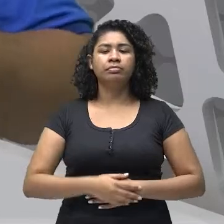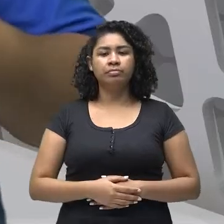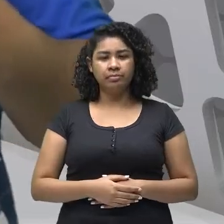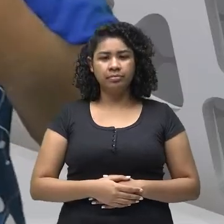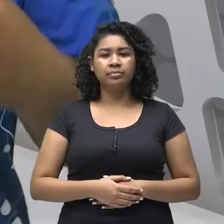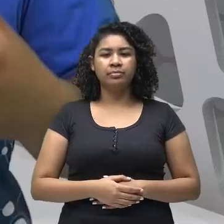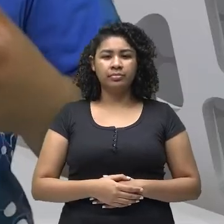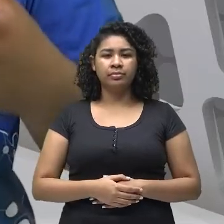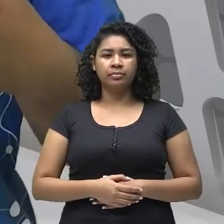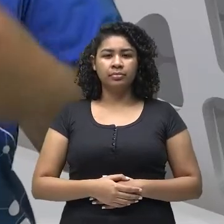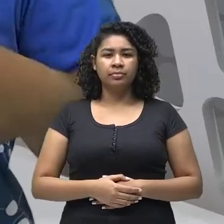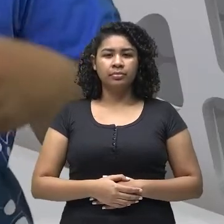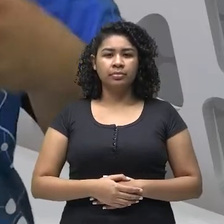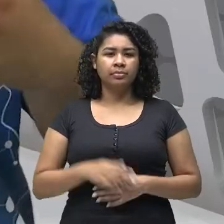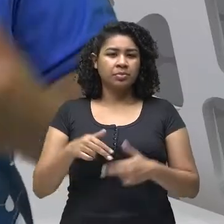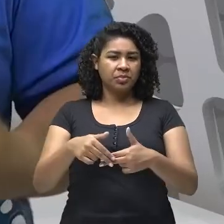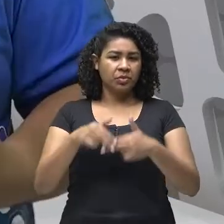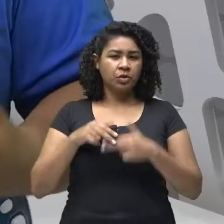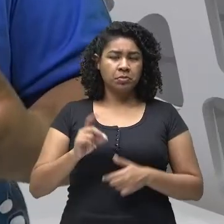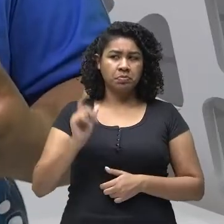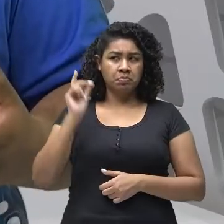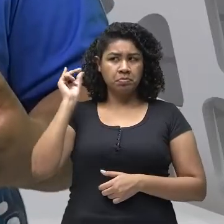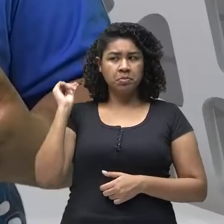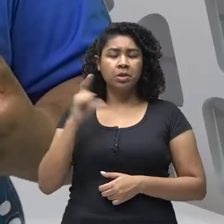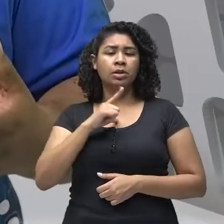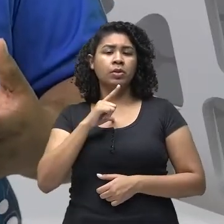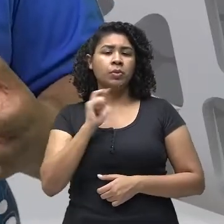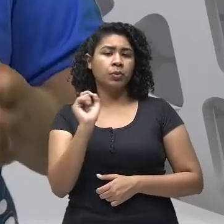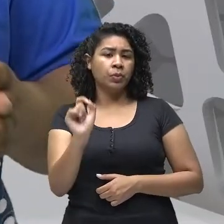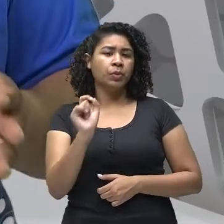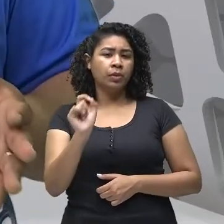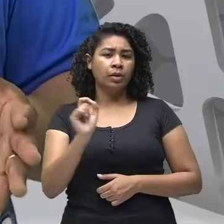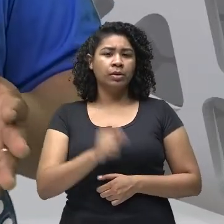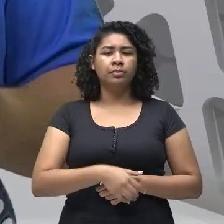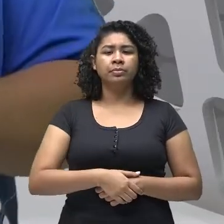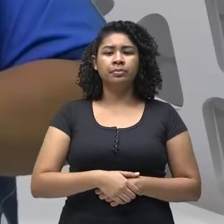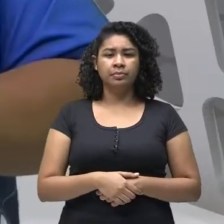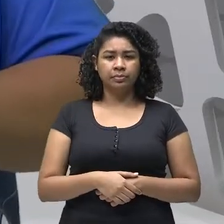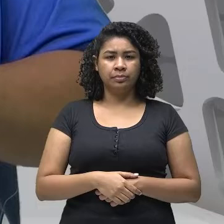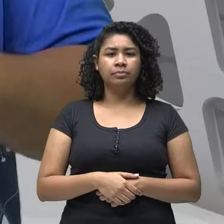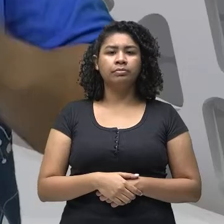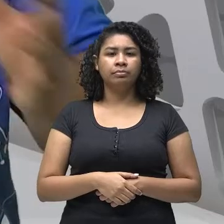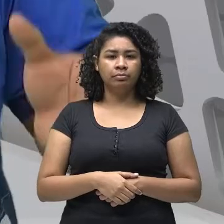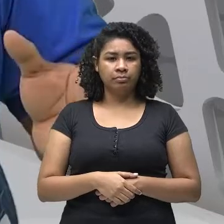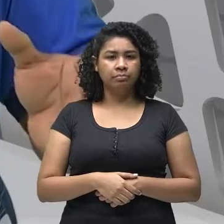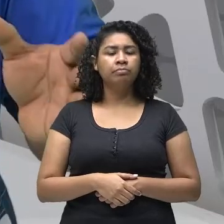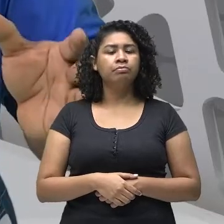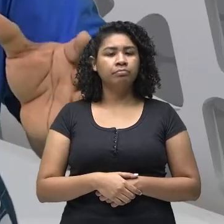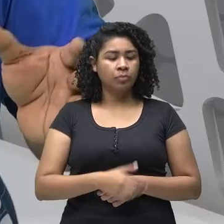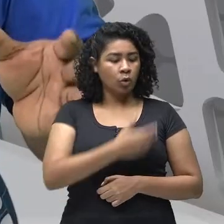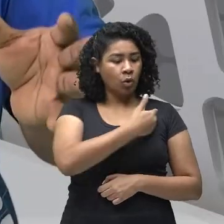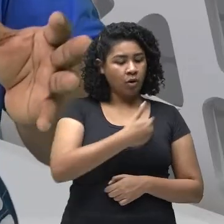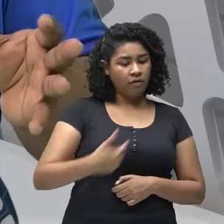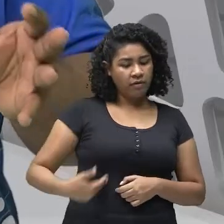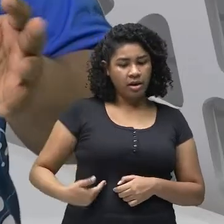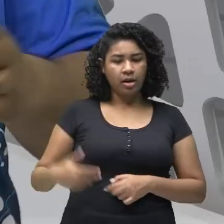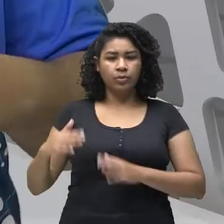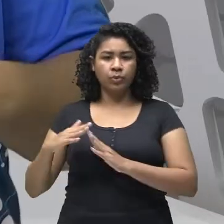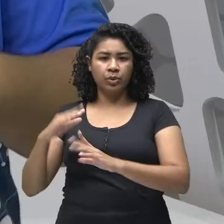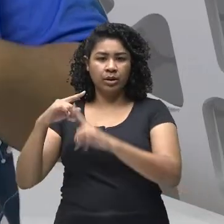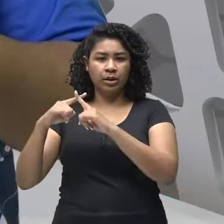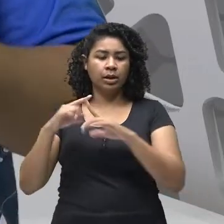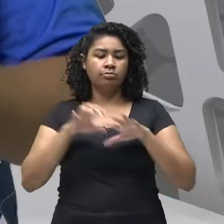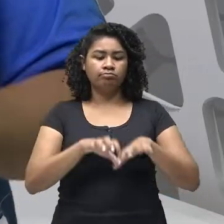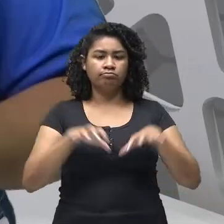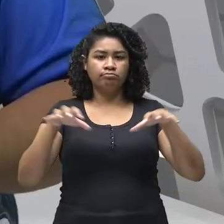não muito tempo longe da gente, historicamente falando, né? Estado e igreja foram separados, nós tivemos a questão do